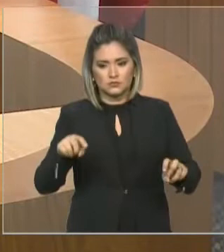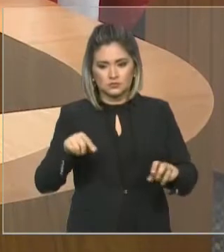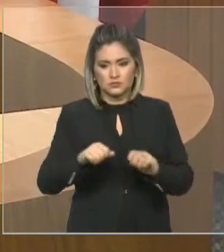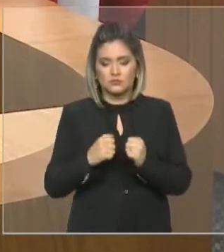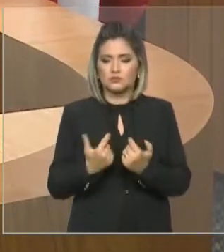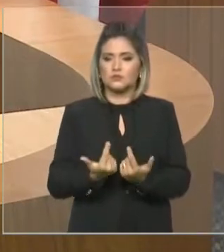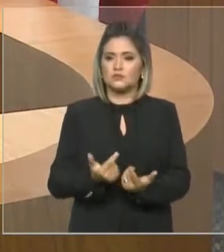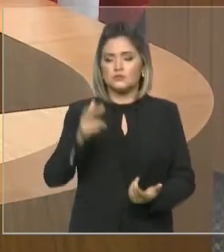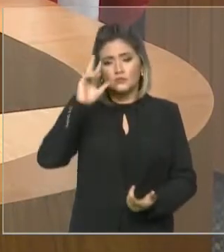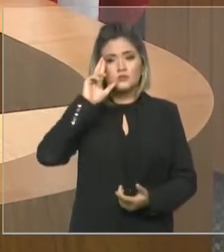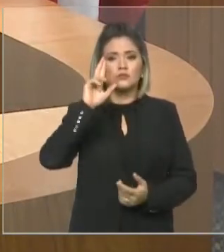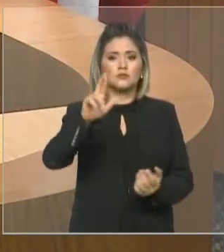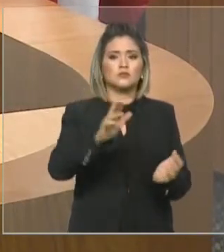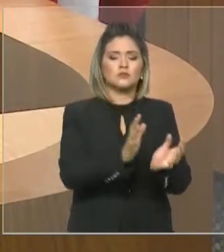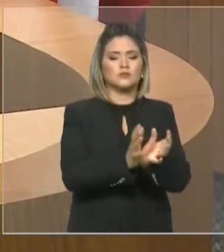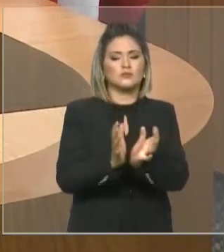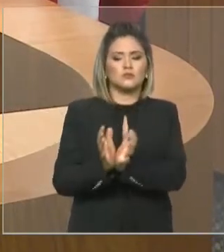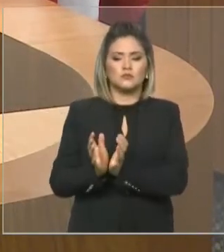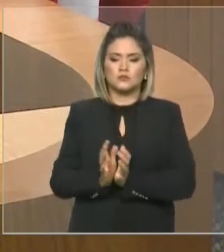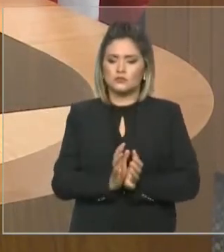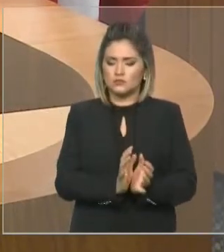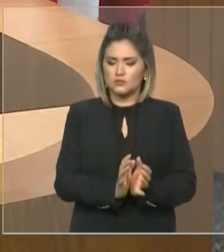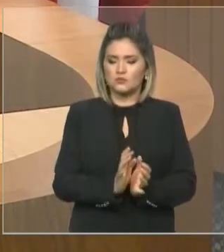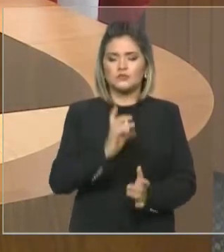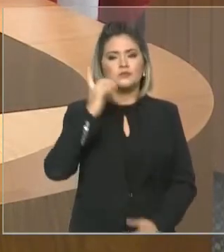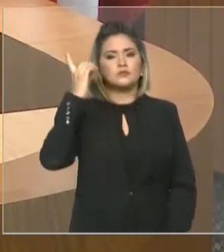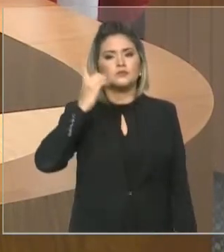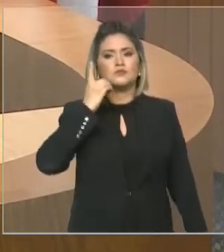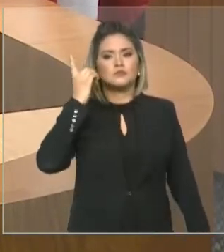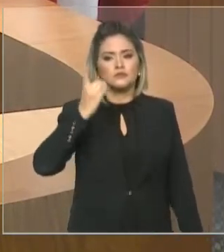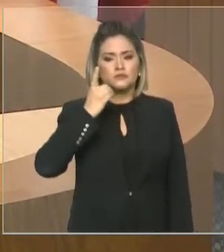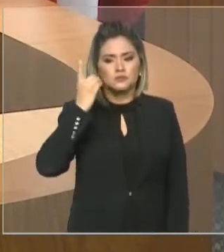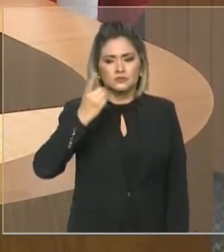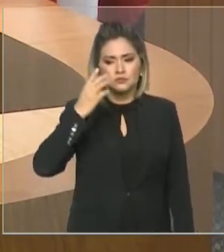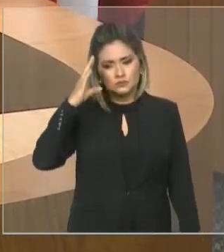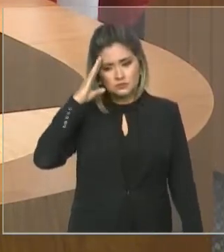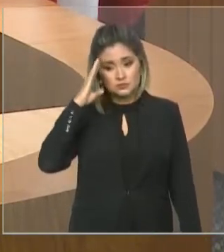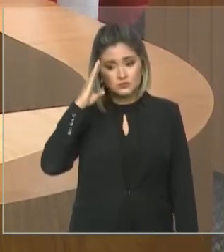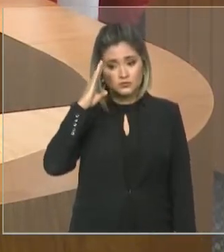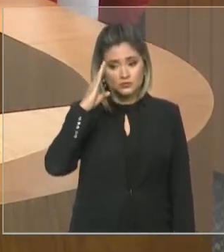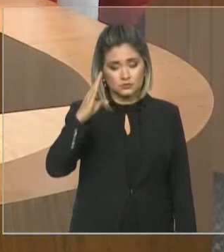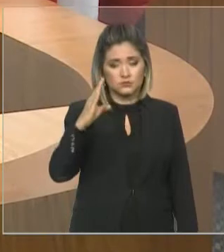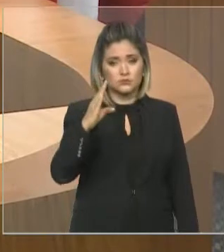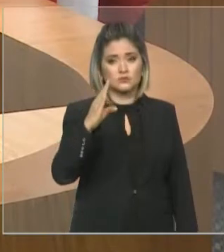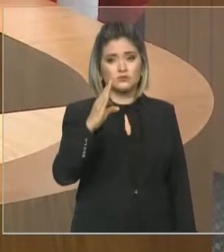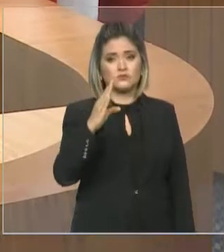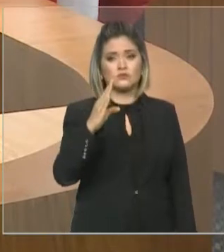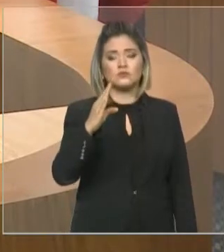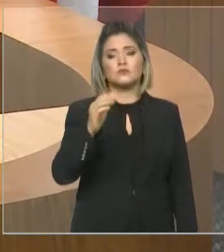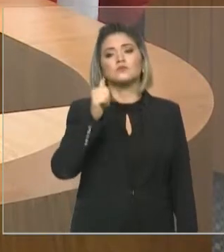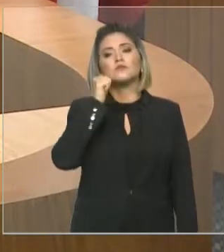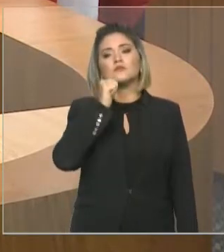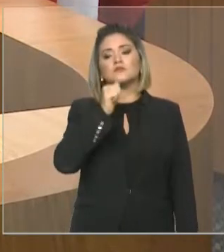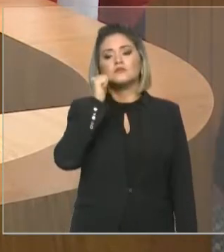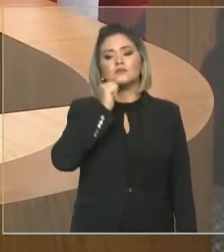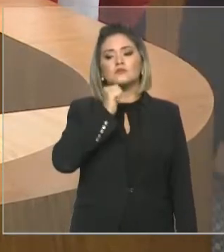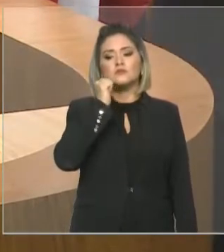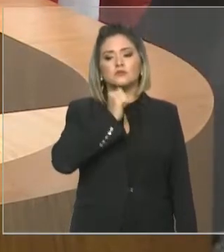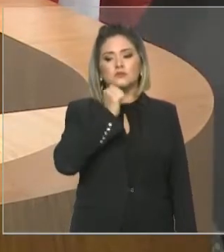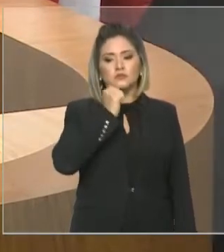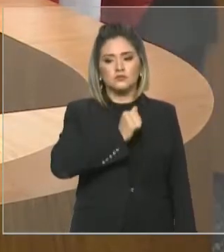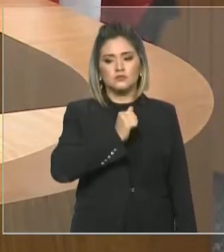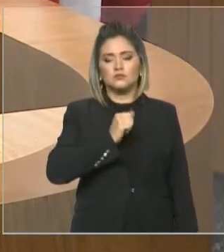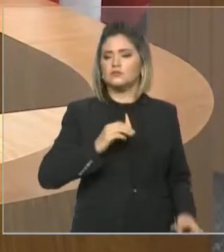líderes partidários, os deputados, em especial a bancada das mulheres e todos os